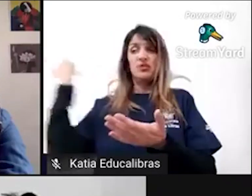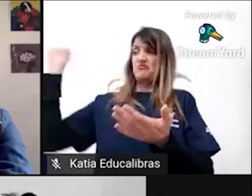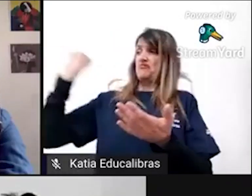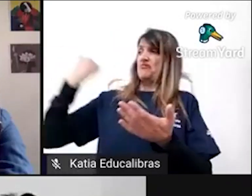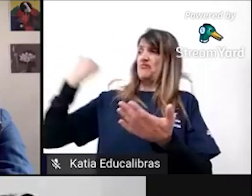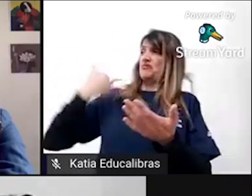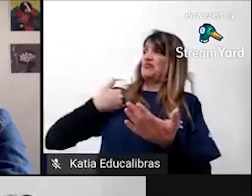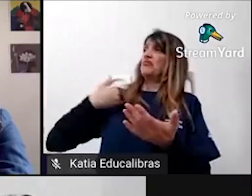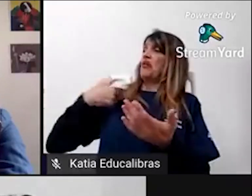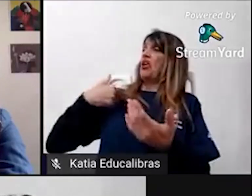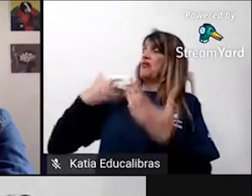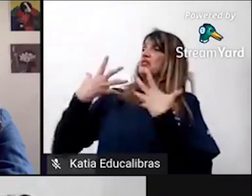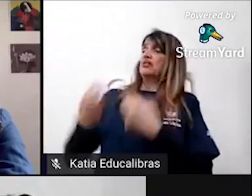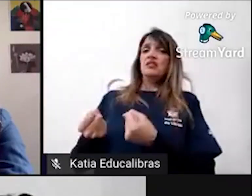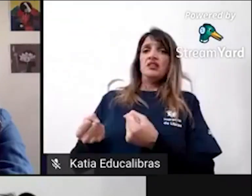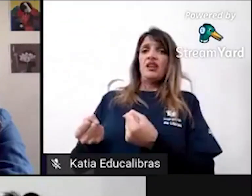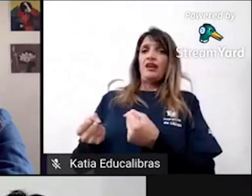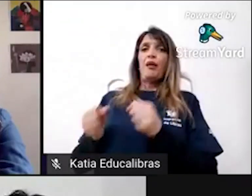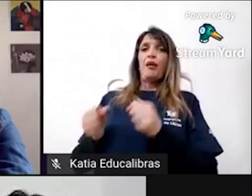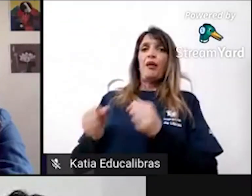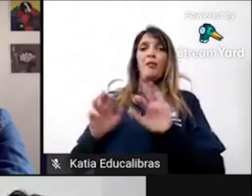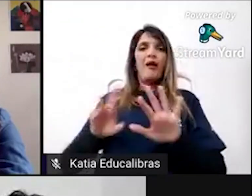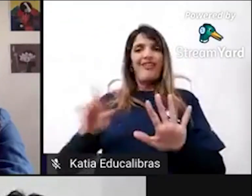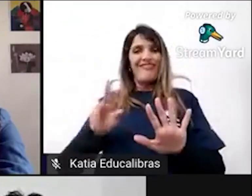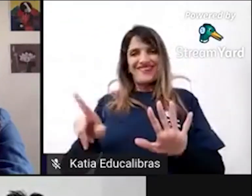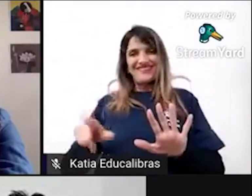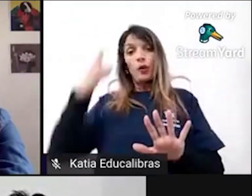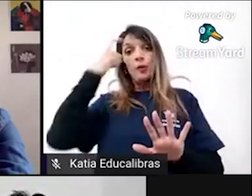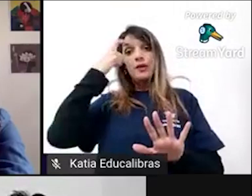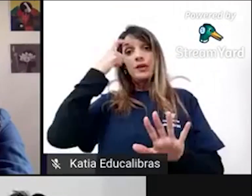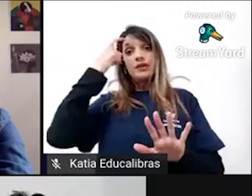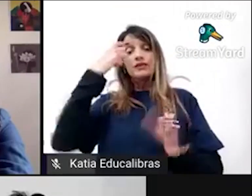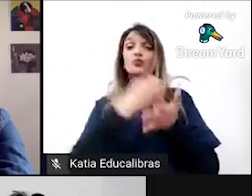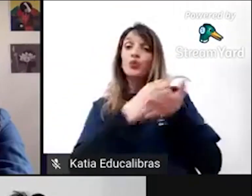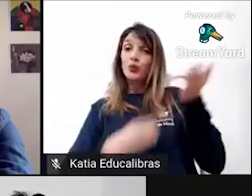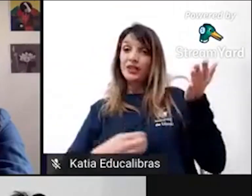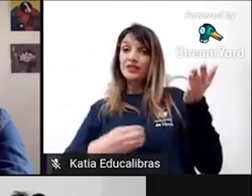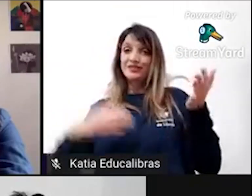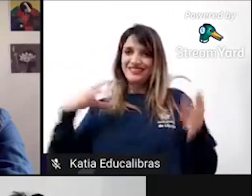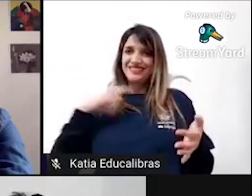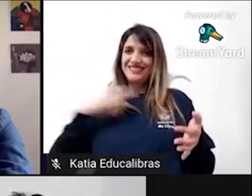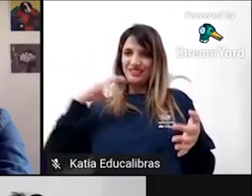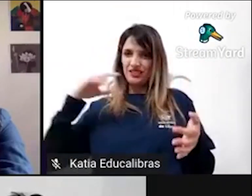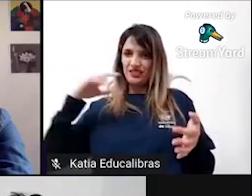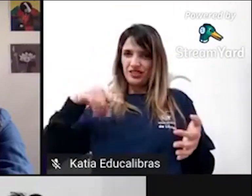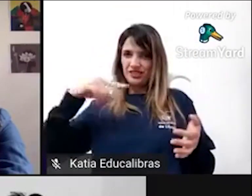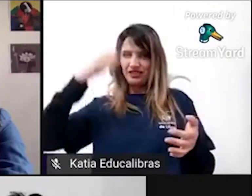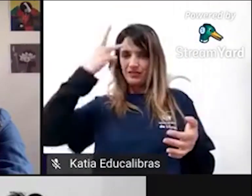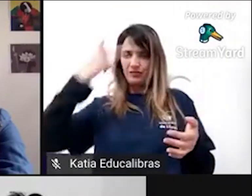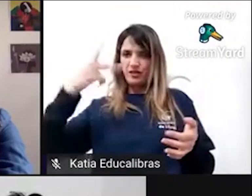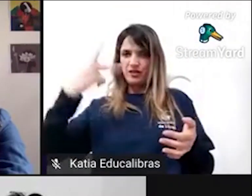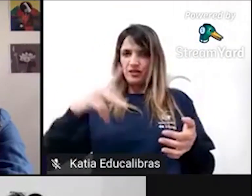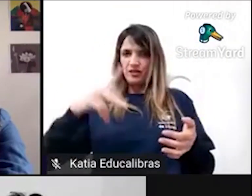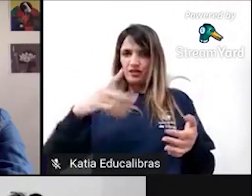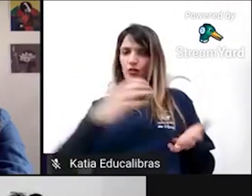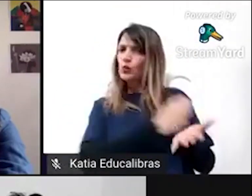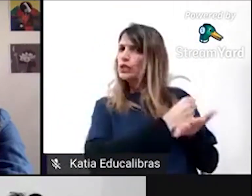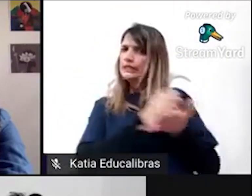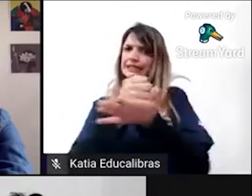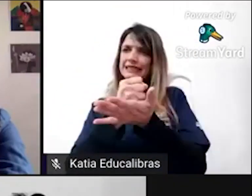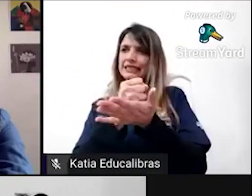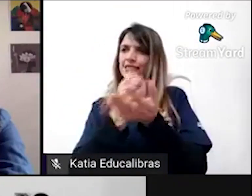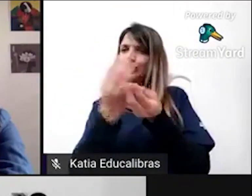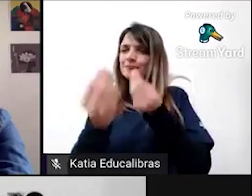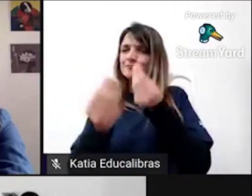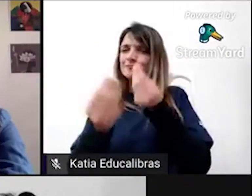que nós fizemos quando pensamos no currículo da cidade, né? É trazer um molho, né? Colocar um pouco de molho